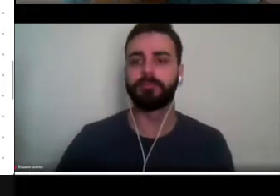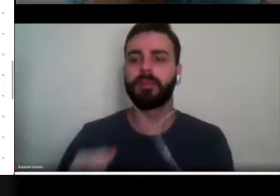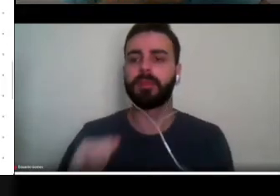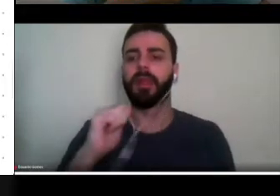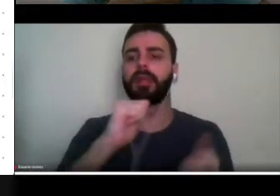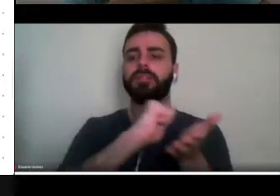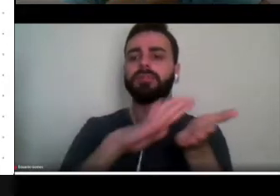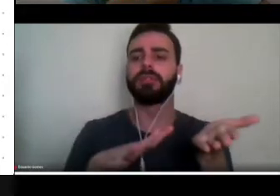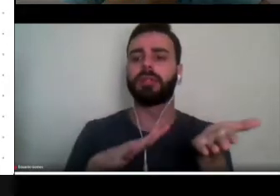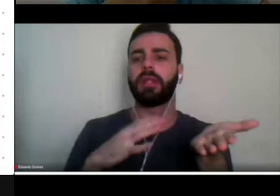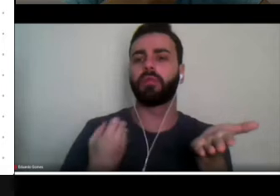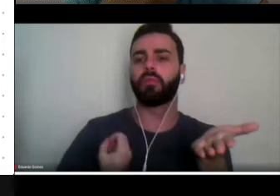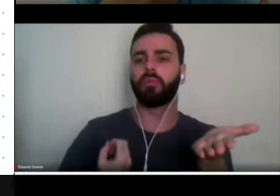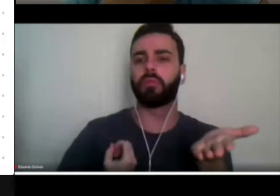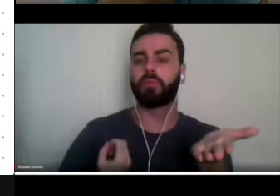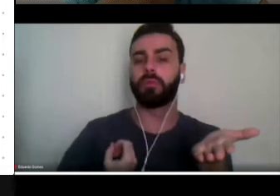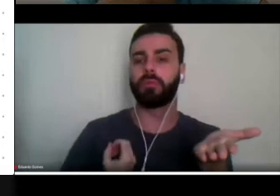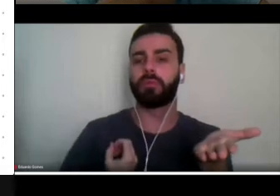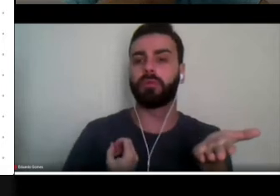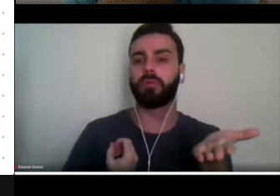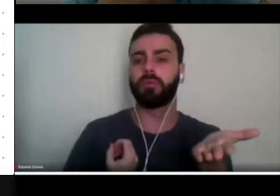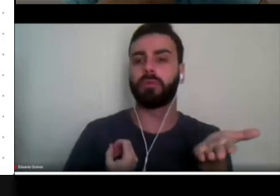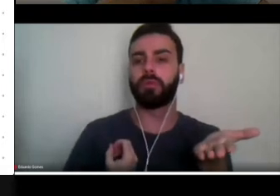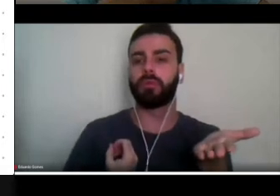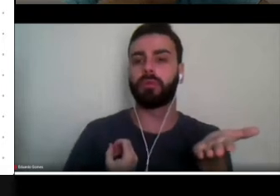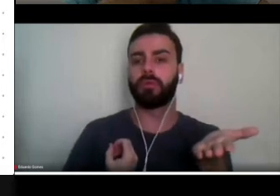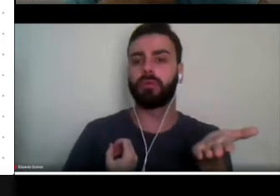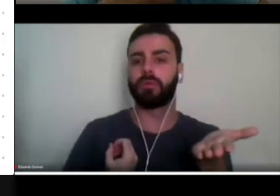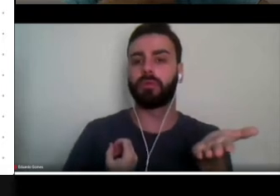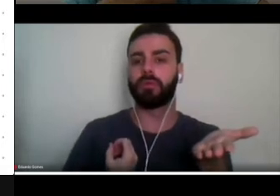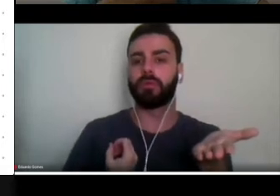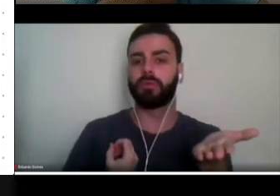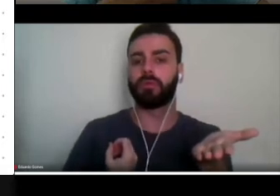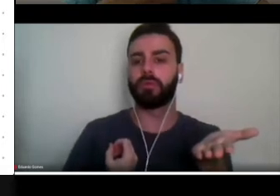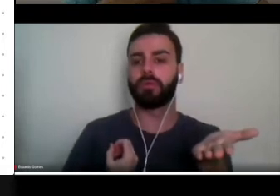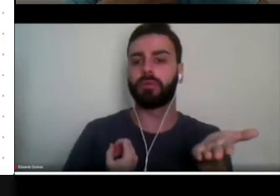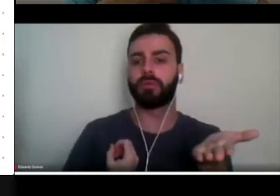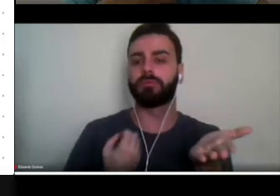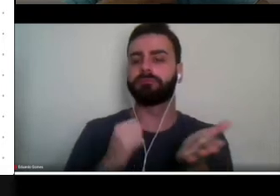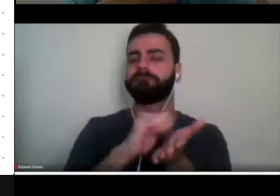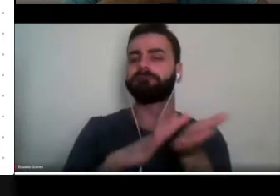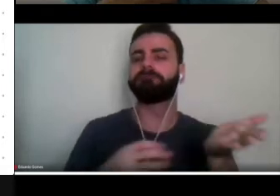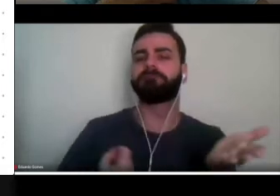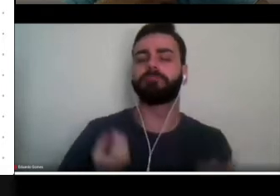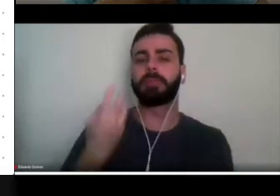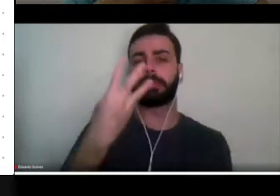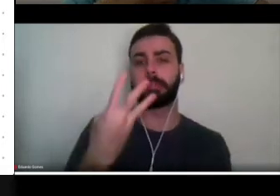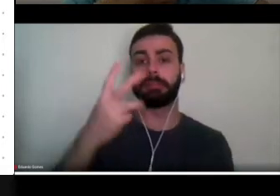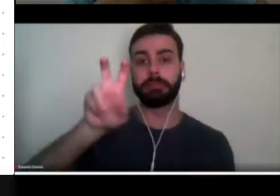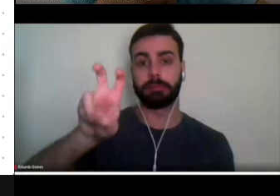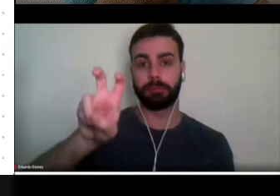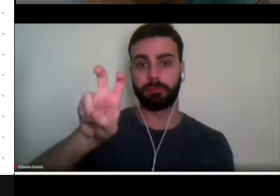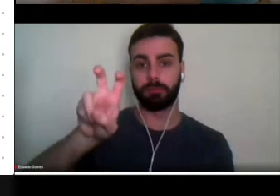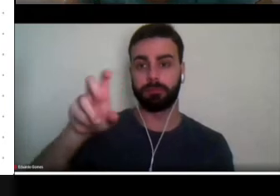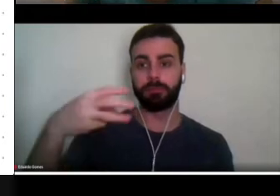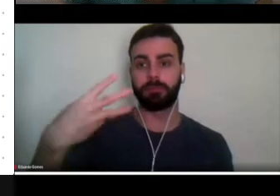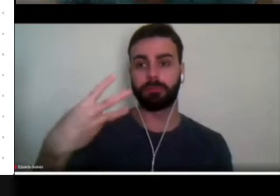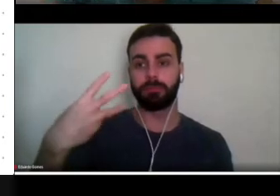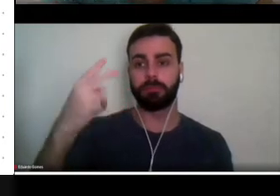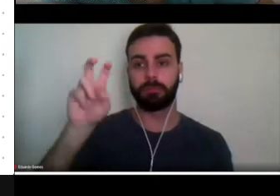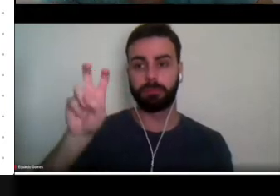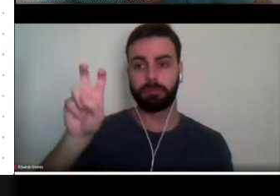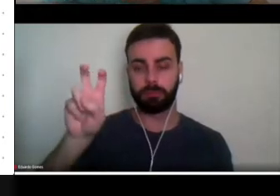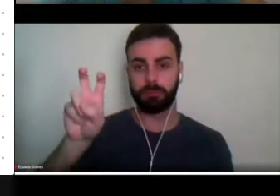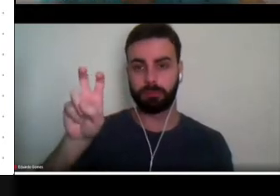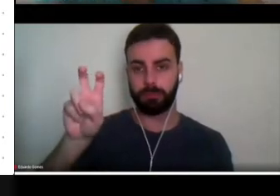É o exercício 35. É o exercício 35. Espera aí que eu vou botar ele aqui de novo.